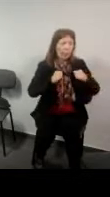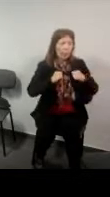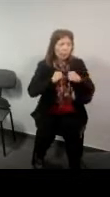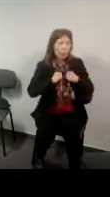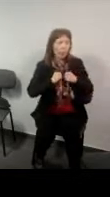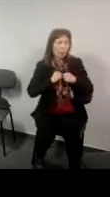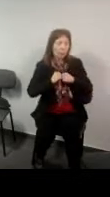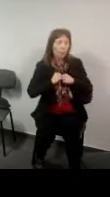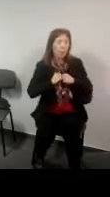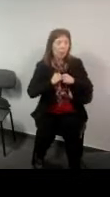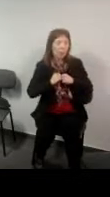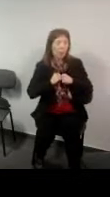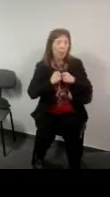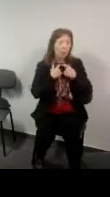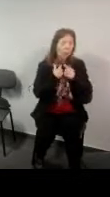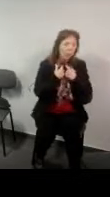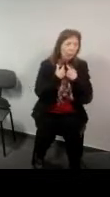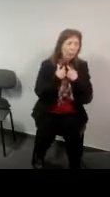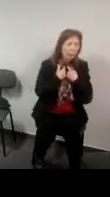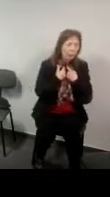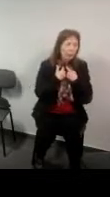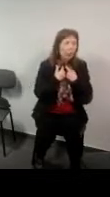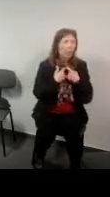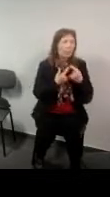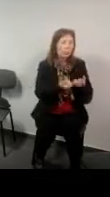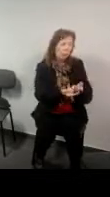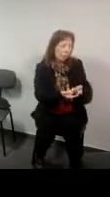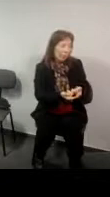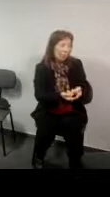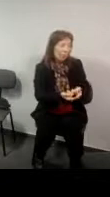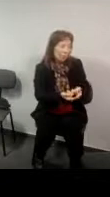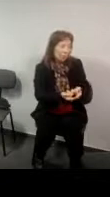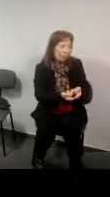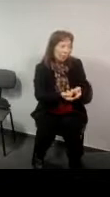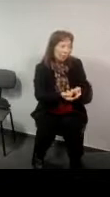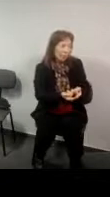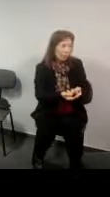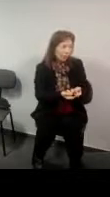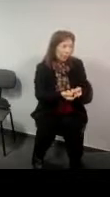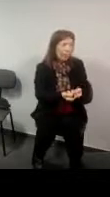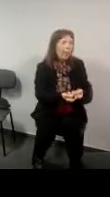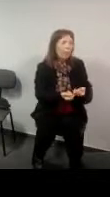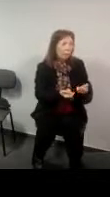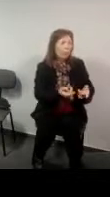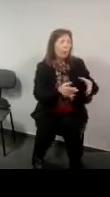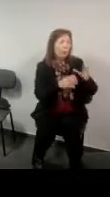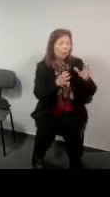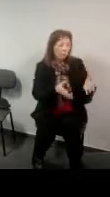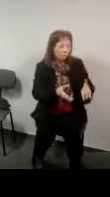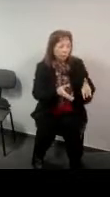Agora, se você também, como magnetizador, está com problema no laríngeo, já não vai ser tão eficiente. Entendi. Né? Sim.